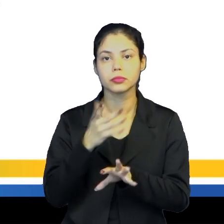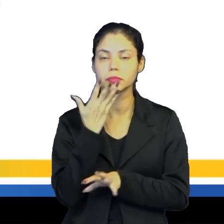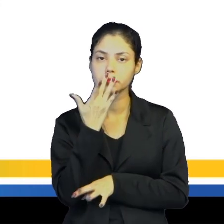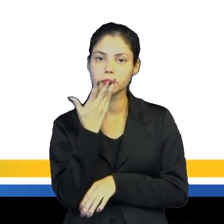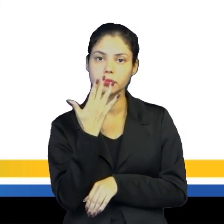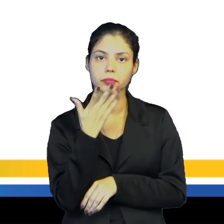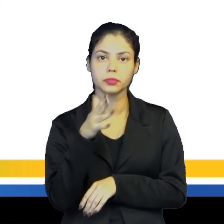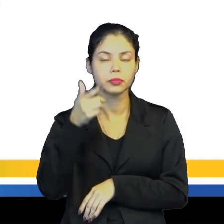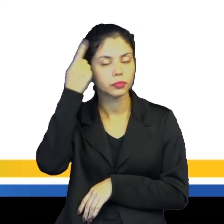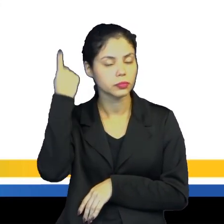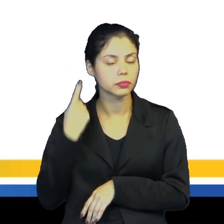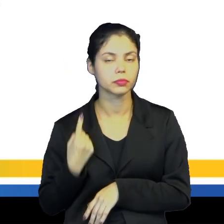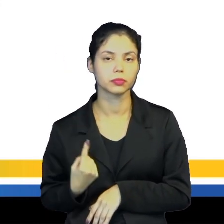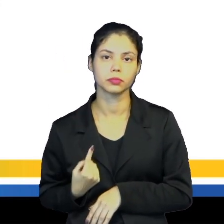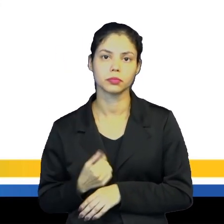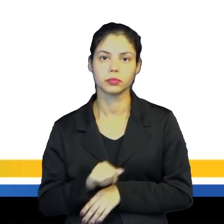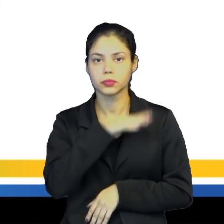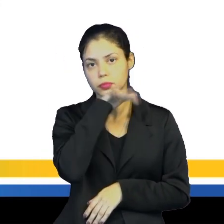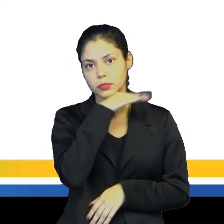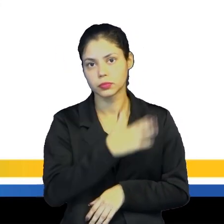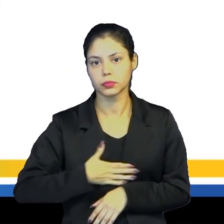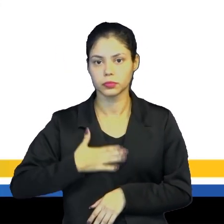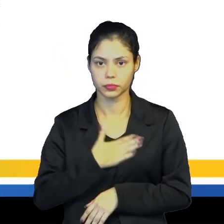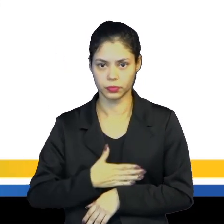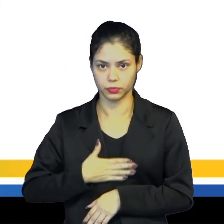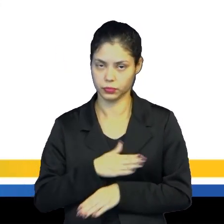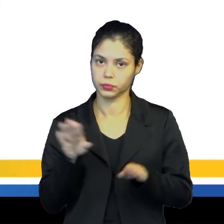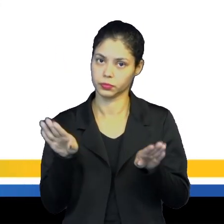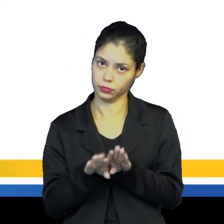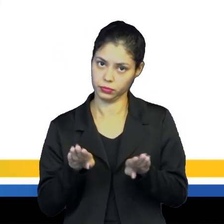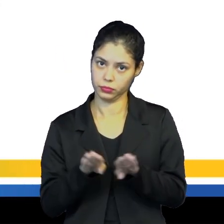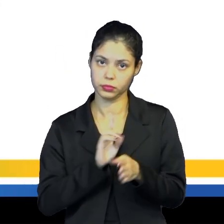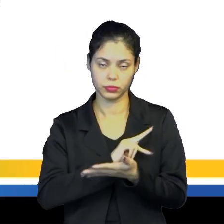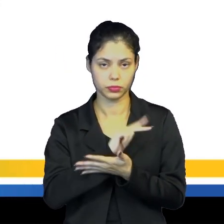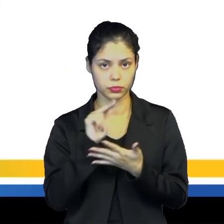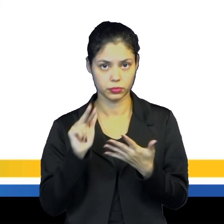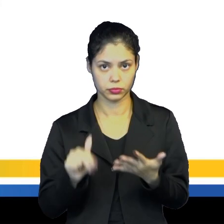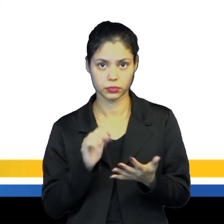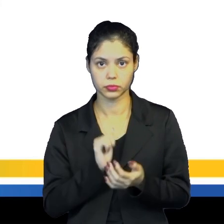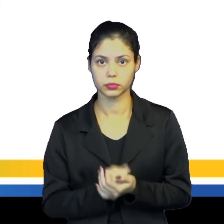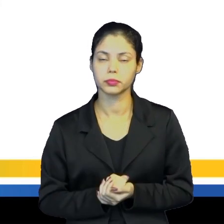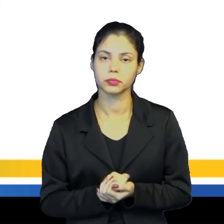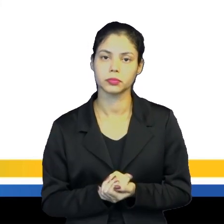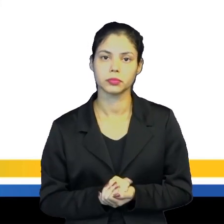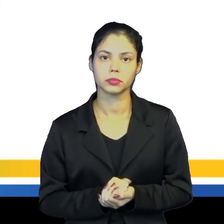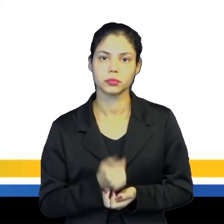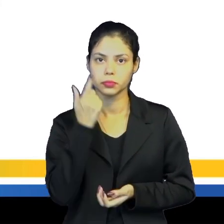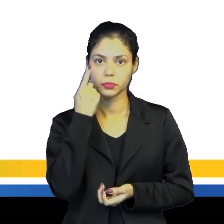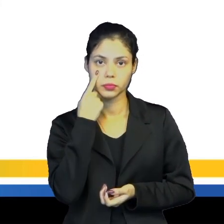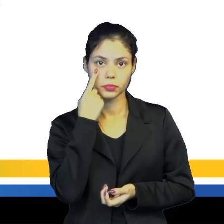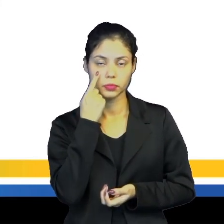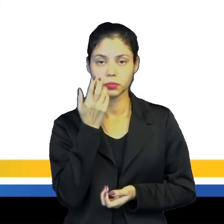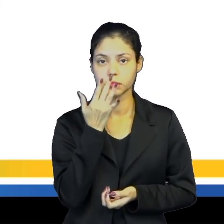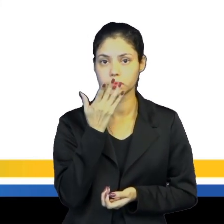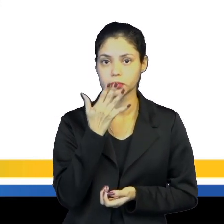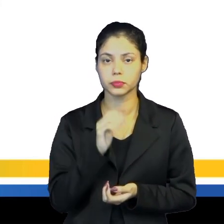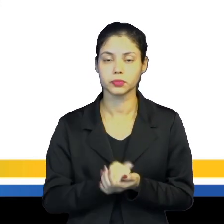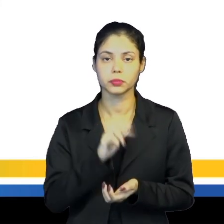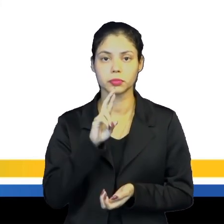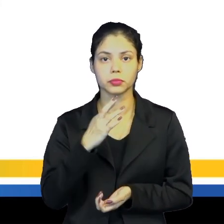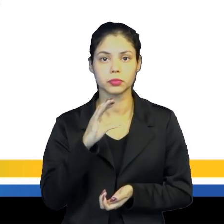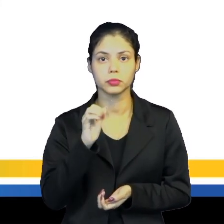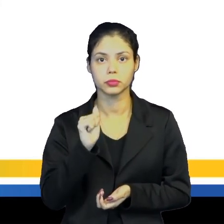tem variedades. Animal que a gente gosta, também tem variedades, tá? Cor dos olhos,